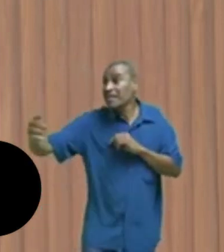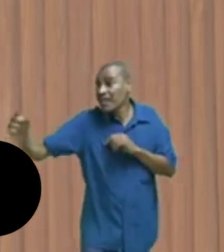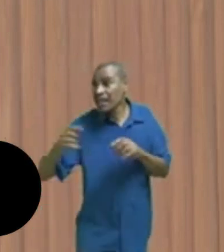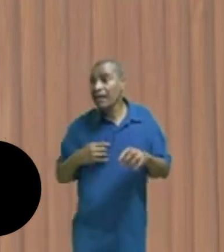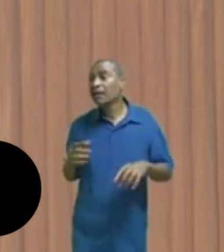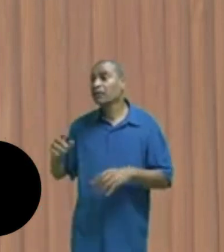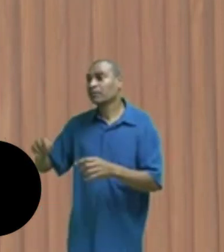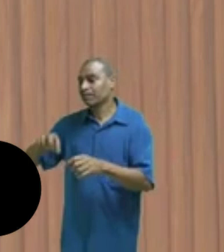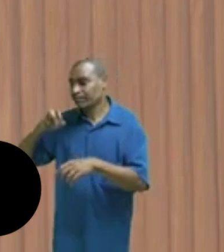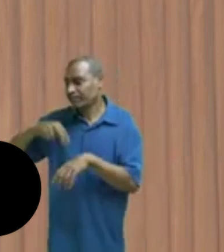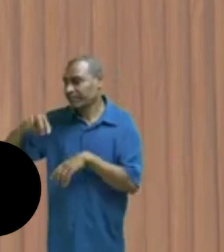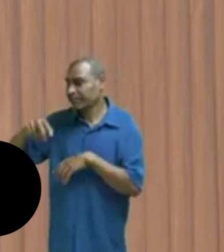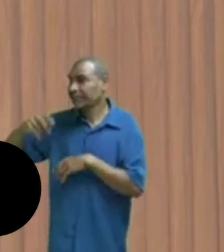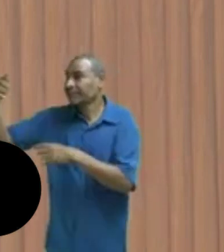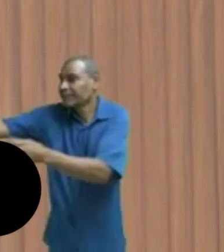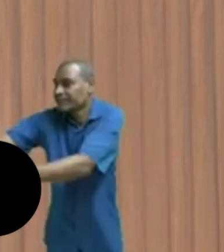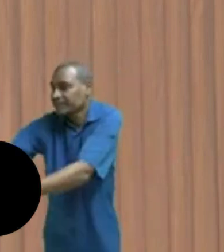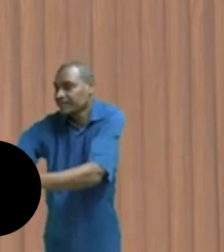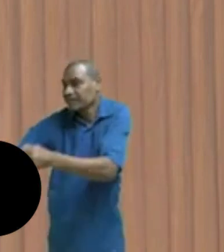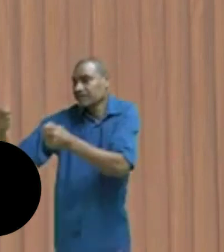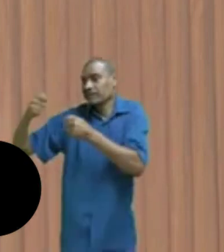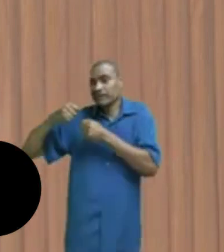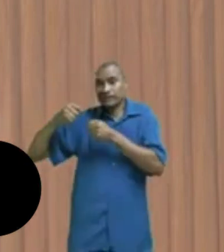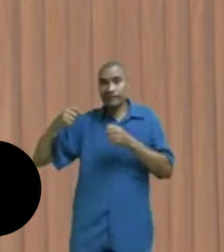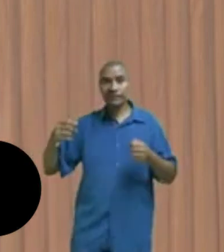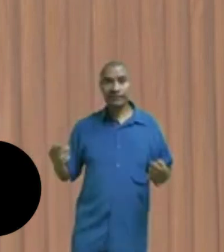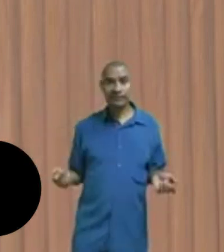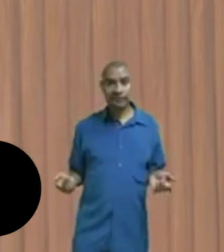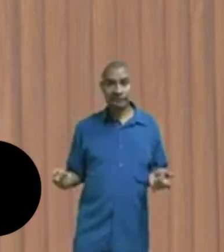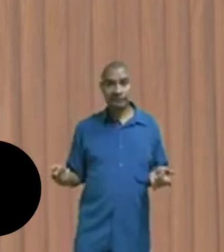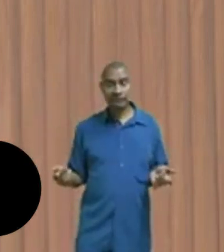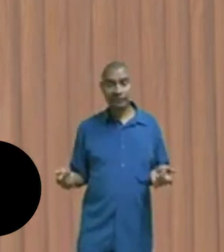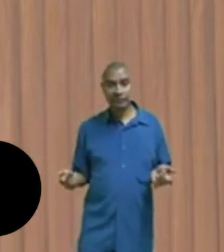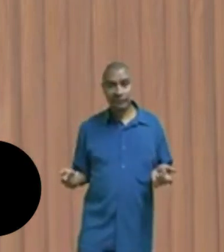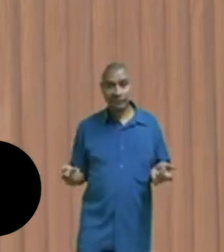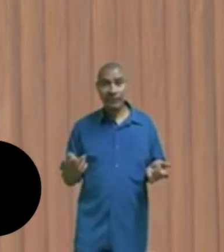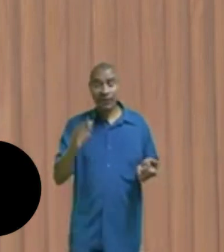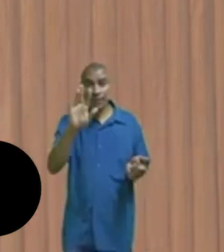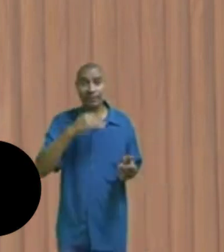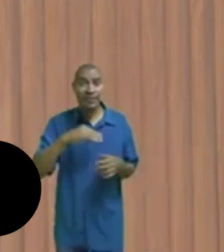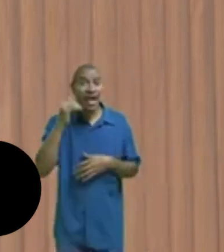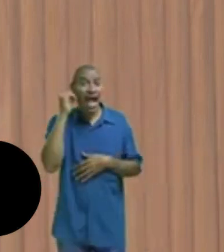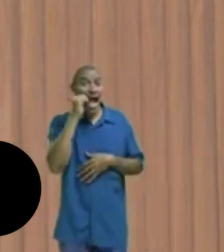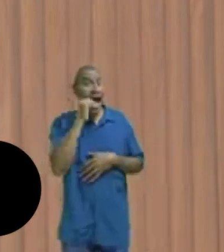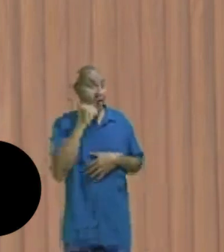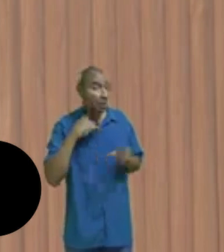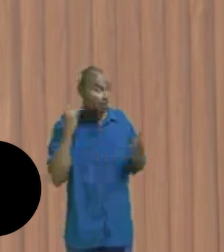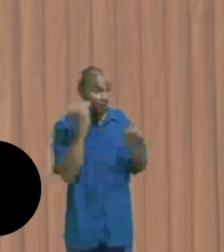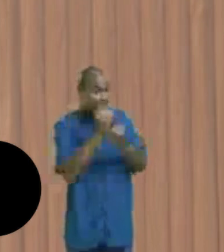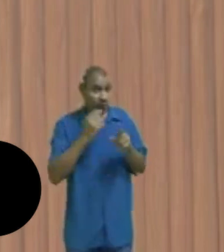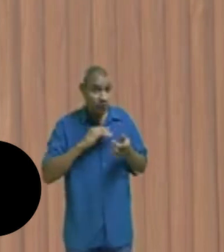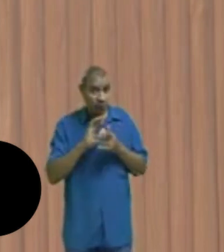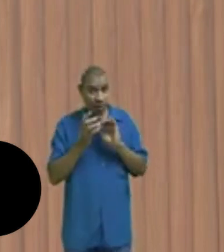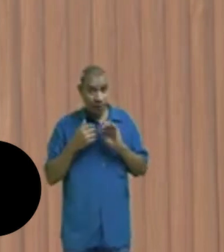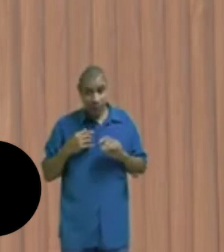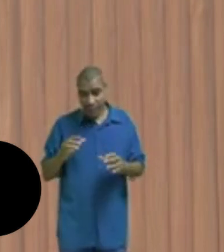E o que aquela mulher fez? Ela deixou o cântaro e foi correndo contar para